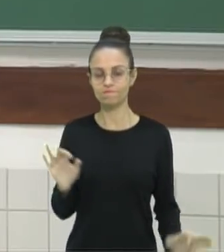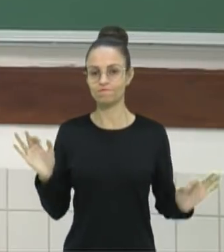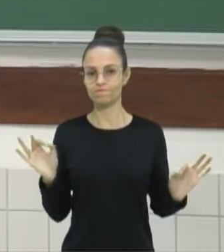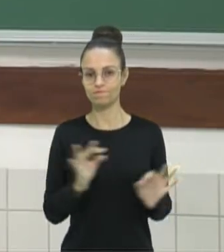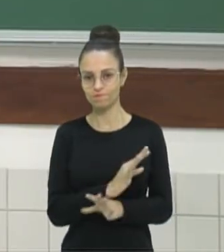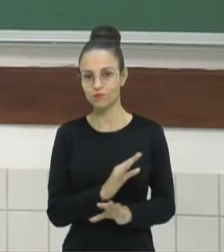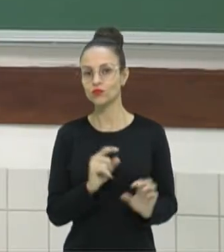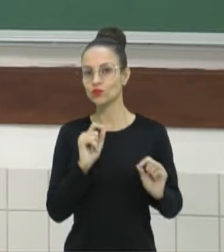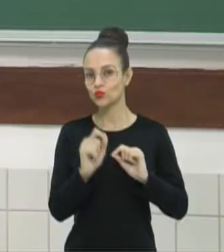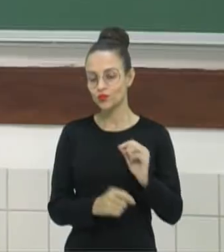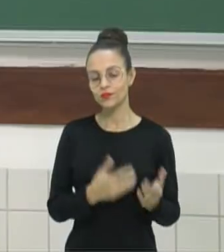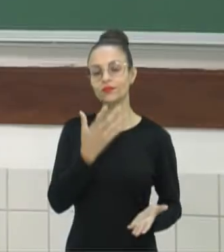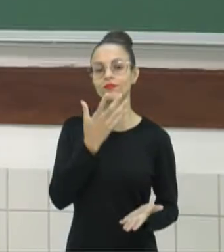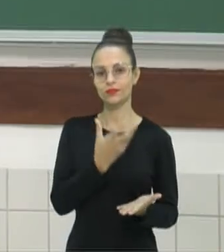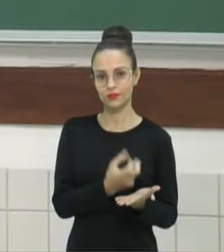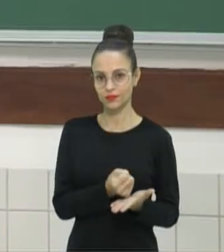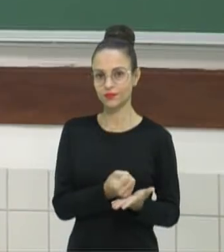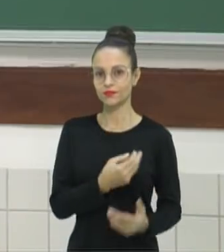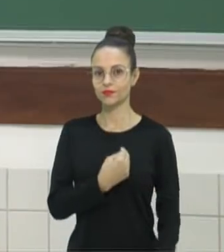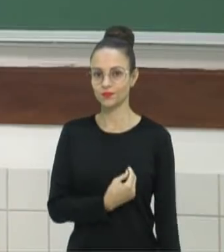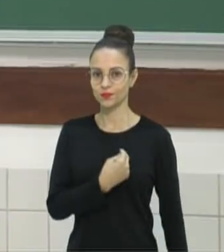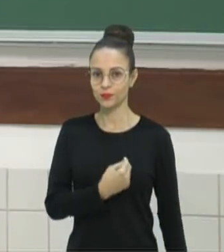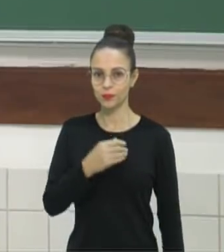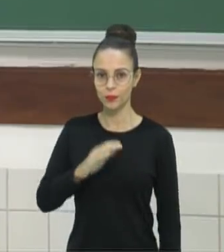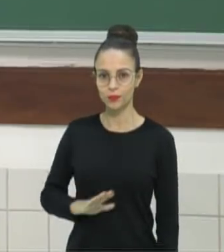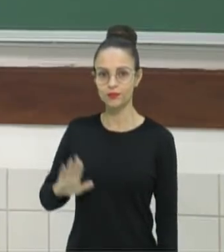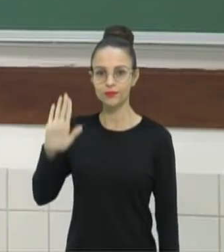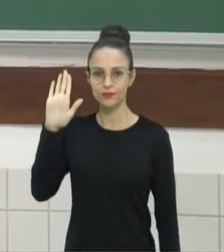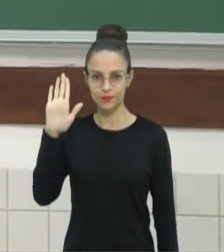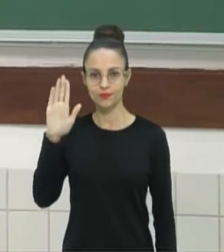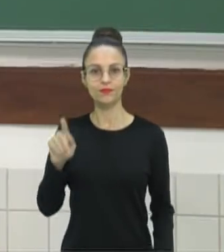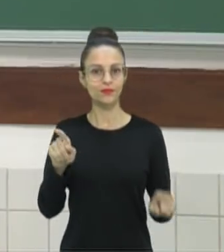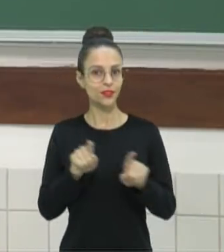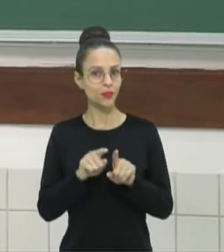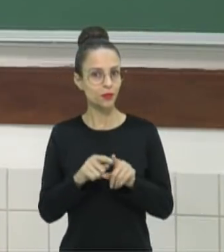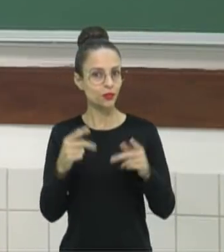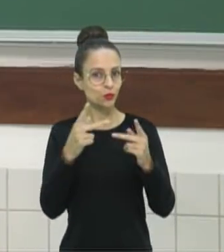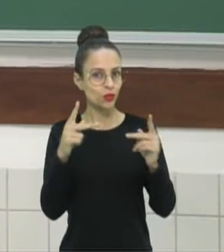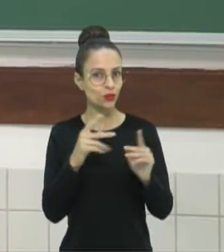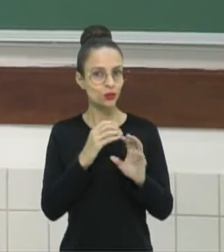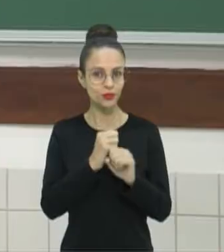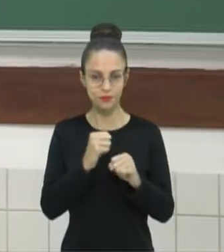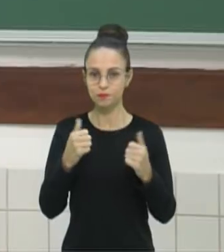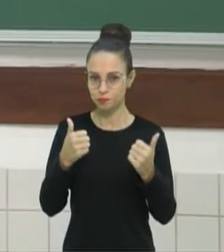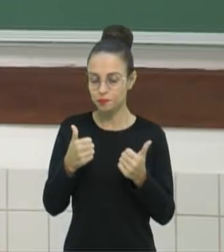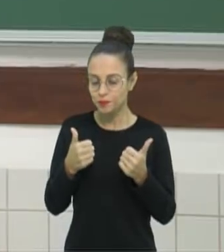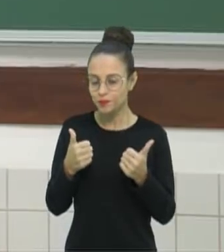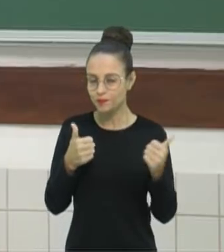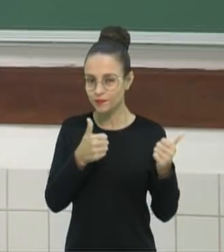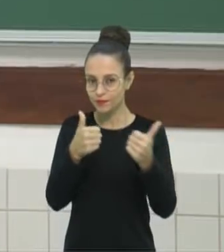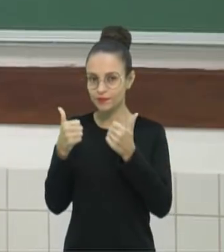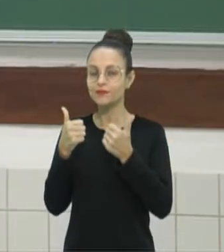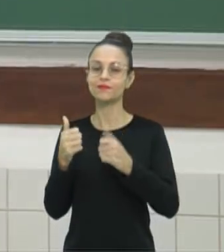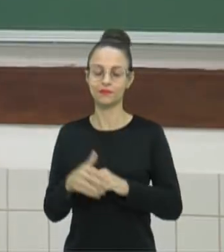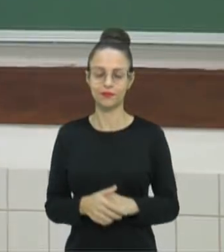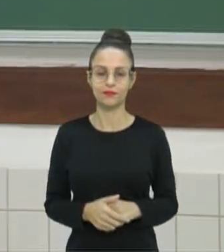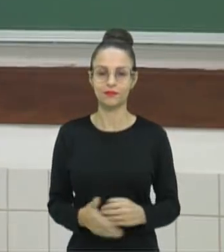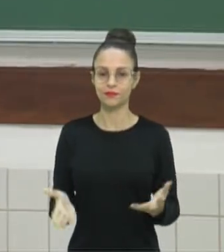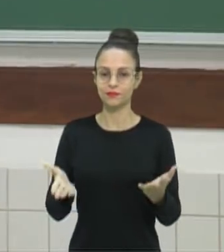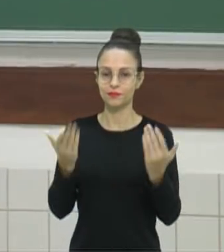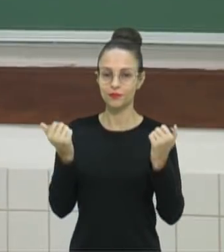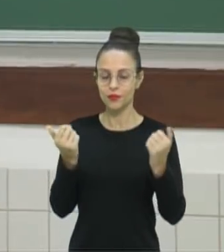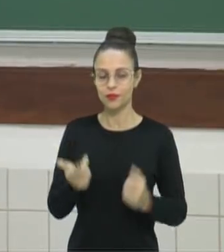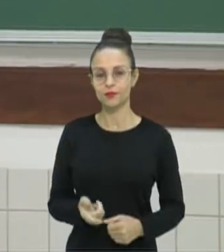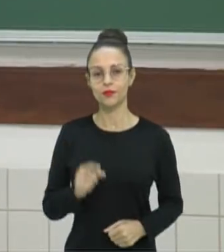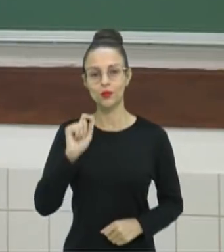pronto, você ganhou a sua frequência e com certeza aquela notinha esperta também. Beleza, meus queridos? Então, vamos lá,